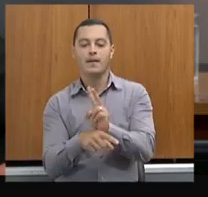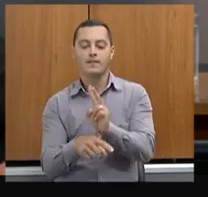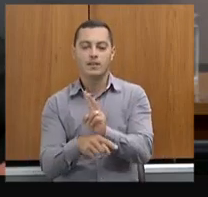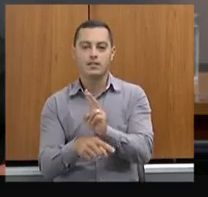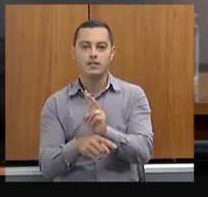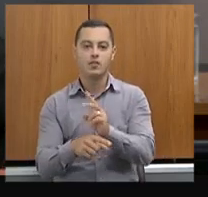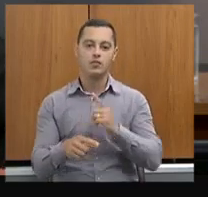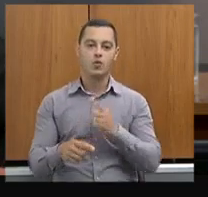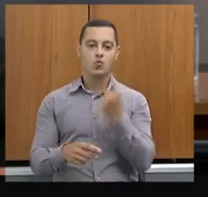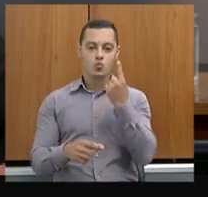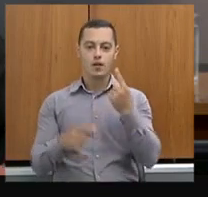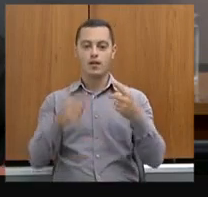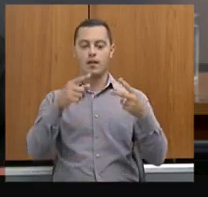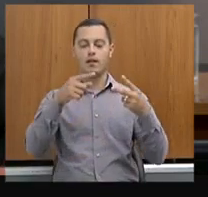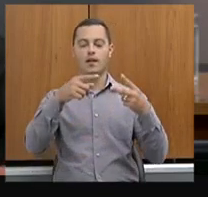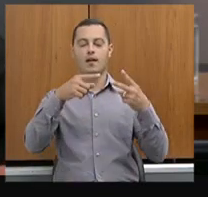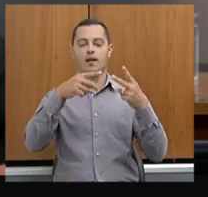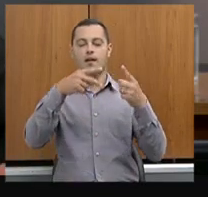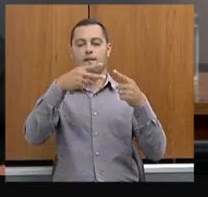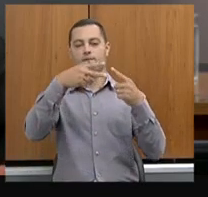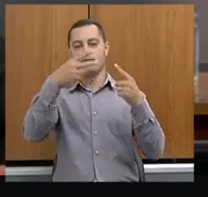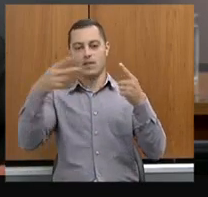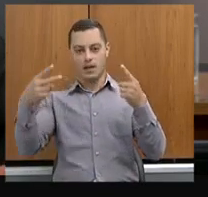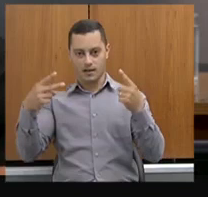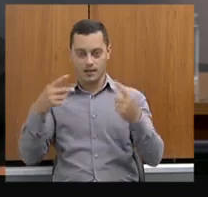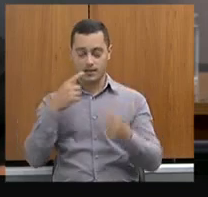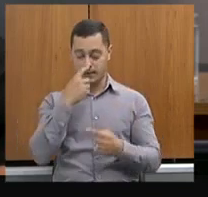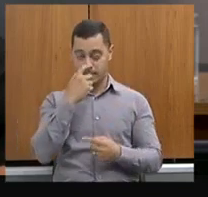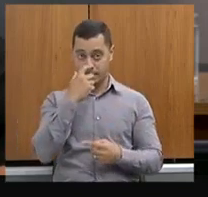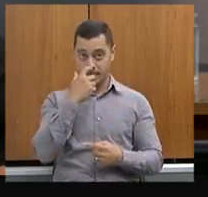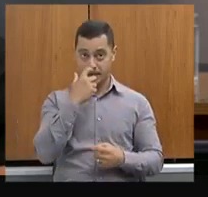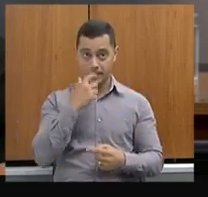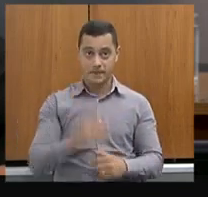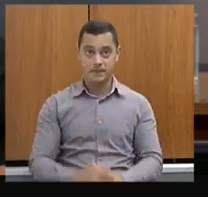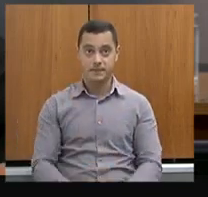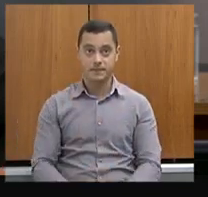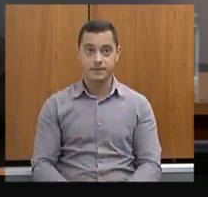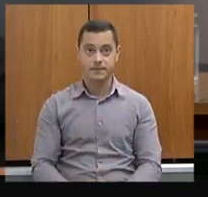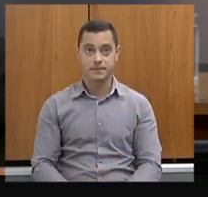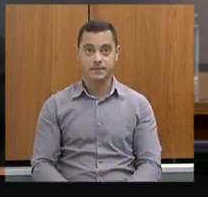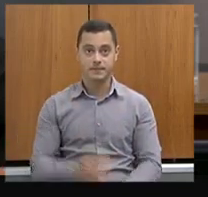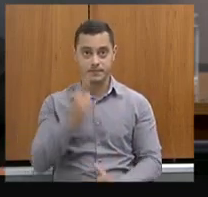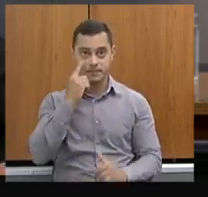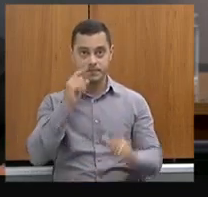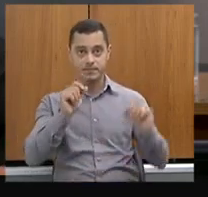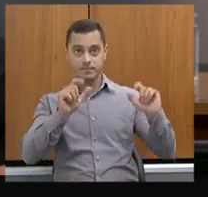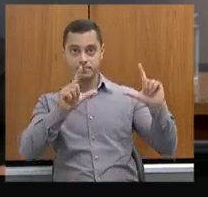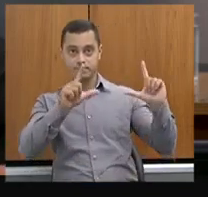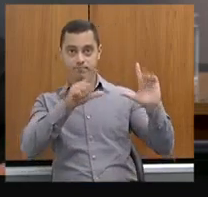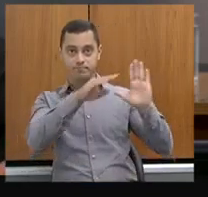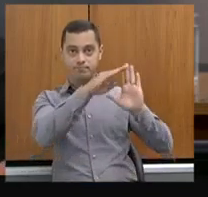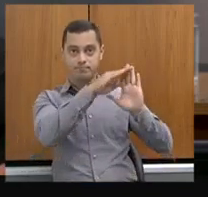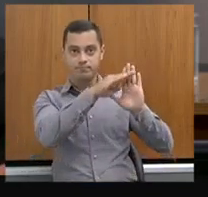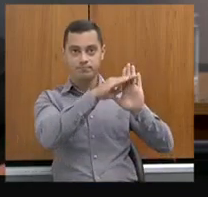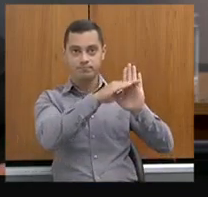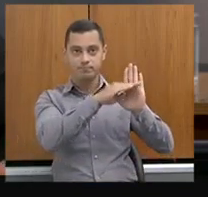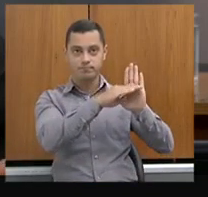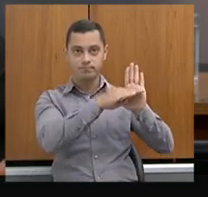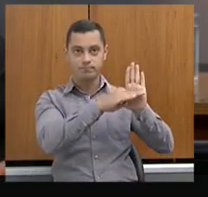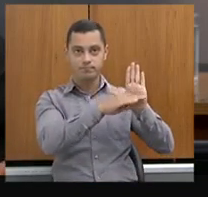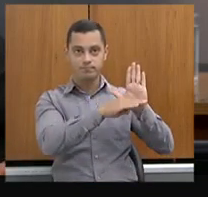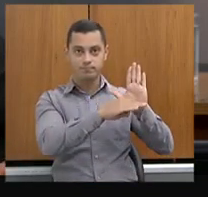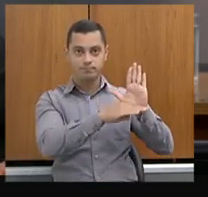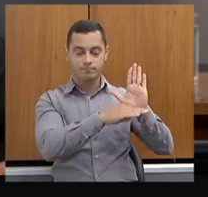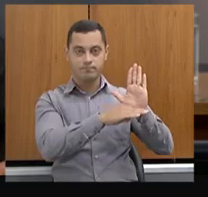origem da Vale viaturas de salvamento 4 de emendas federais 20 de ressarcimento da Vale 38